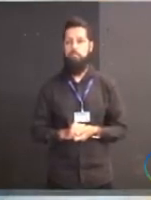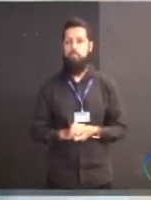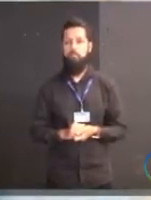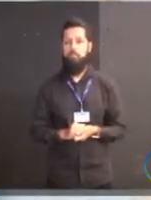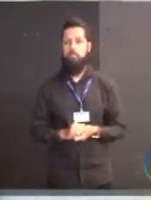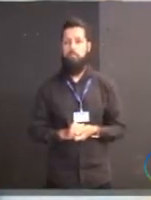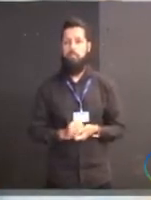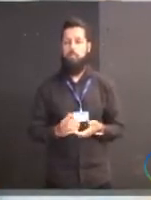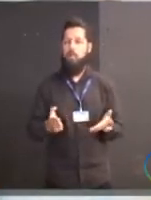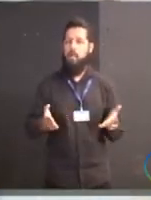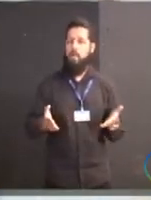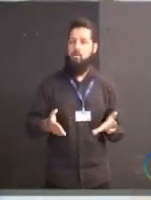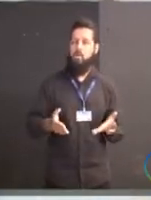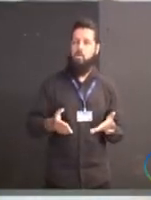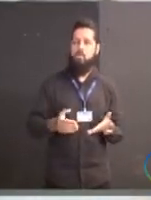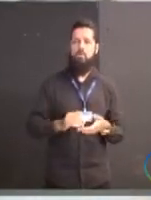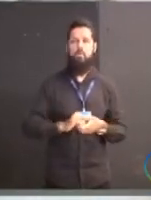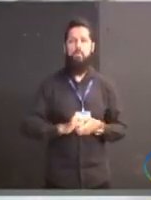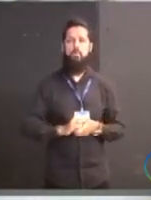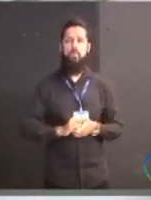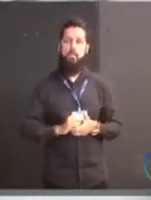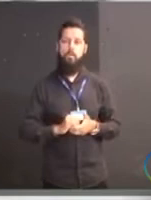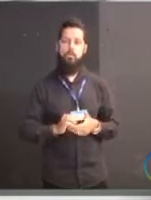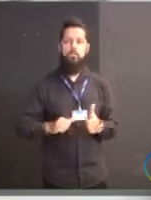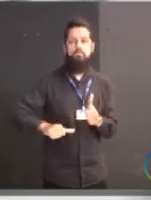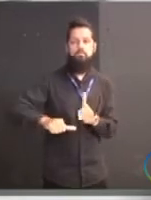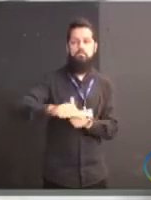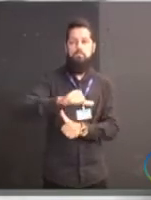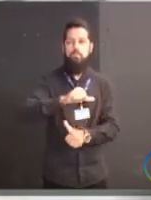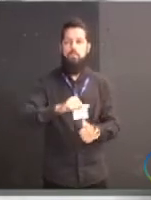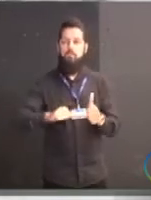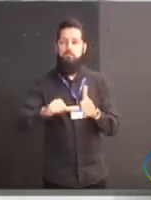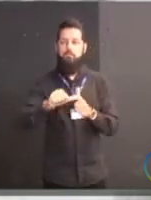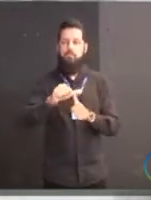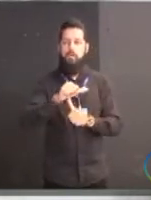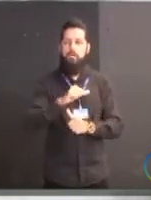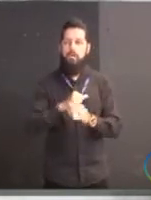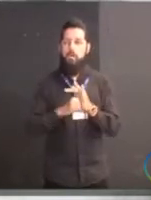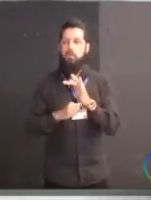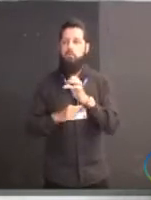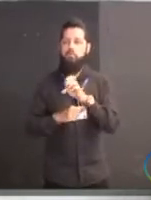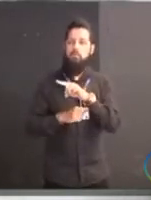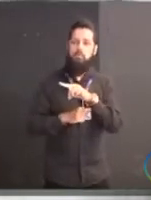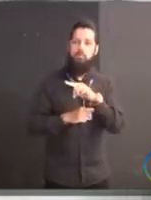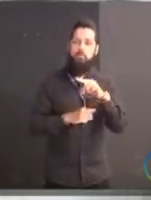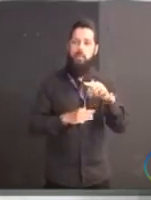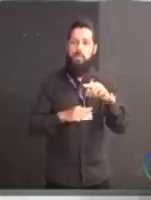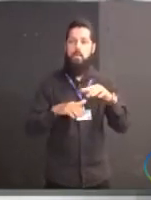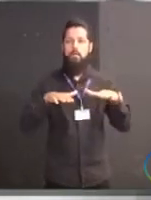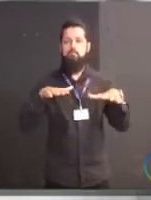monumentalização da fé através de templos majestosos, movimentos